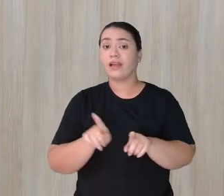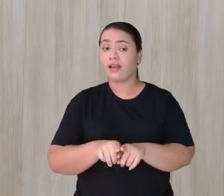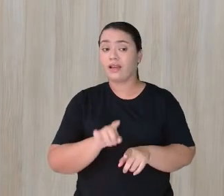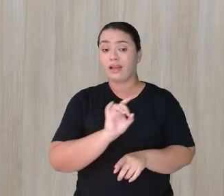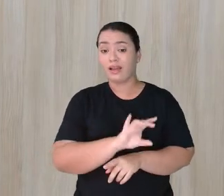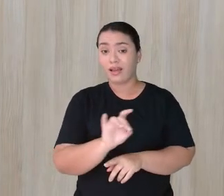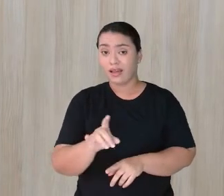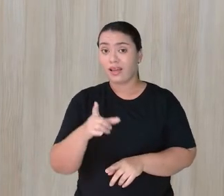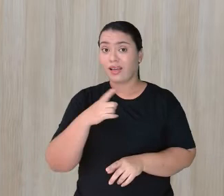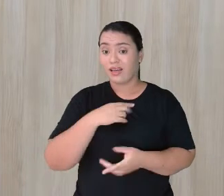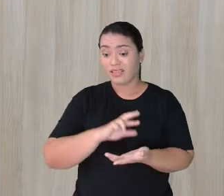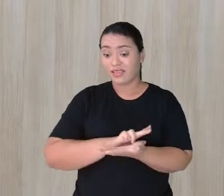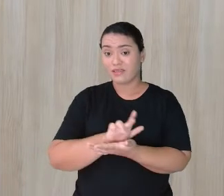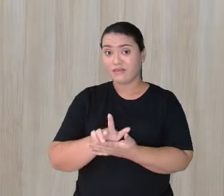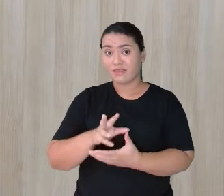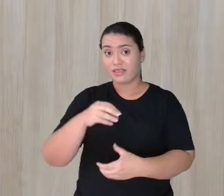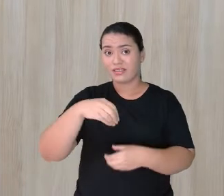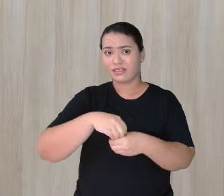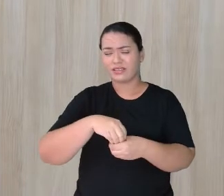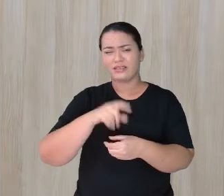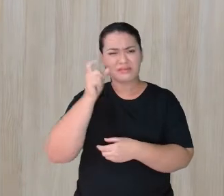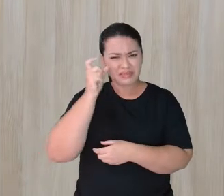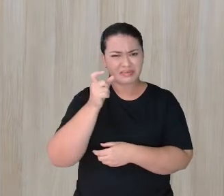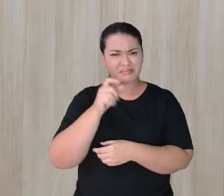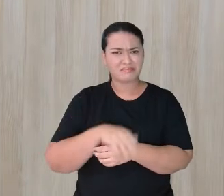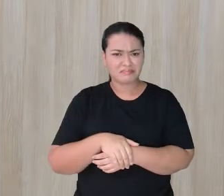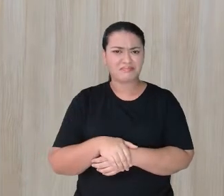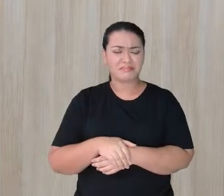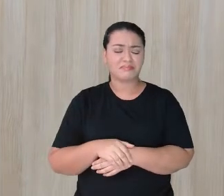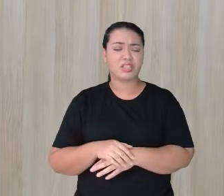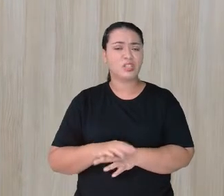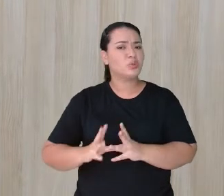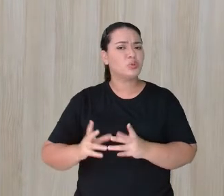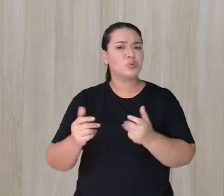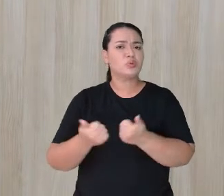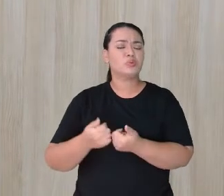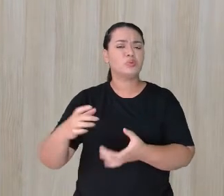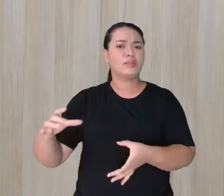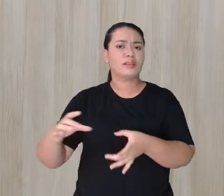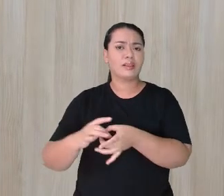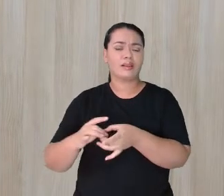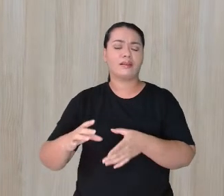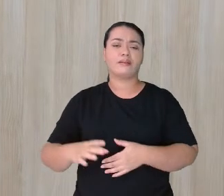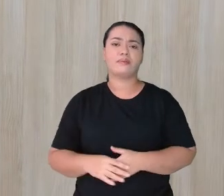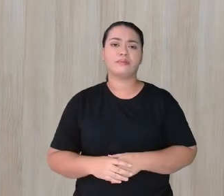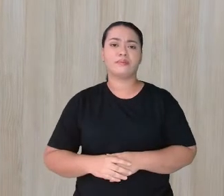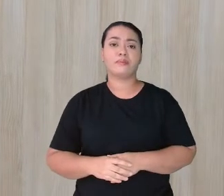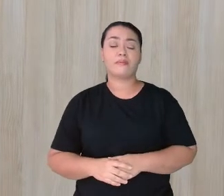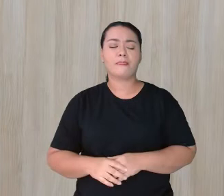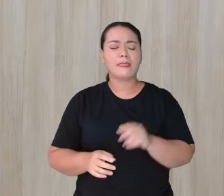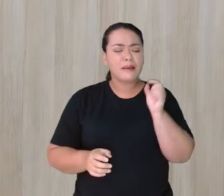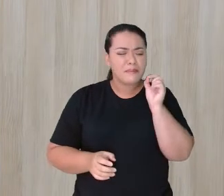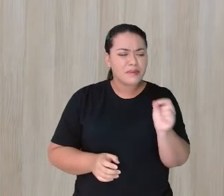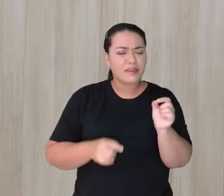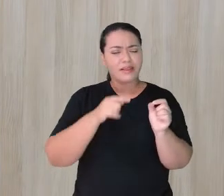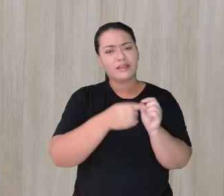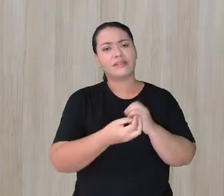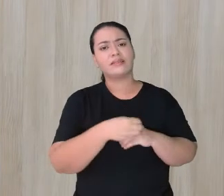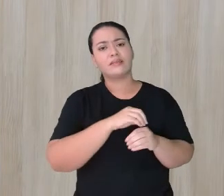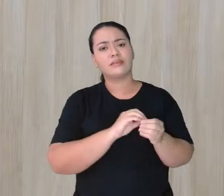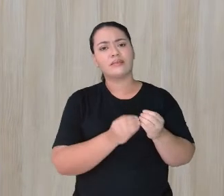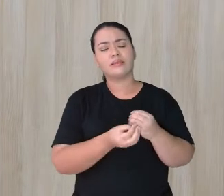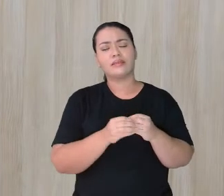diversas funções na célula. Vejam como é interessante, vejam como é integrado. Então, a célula,